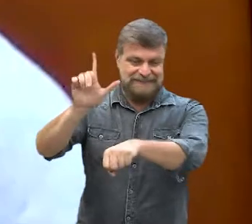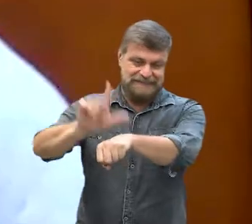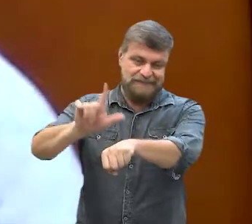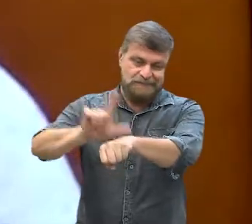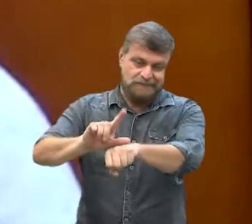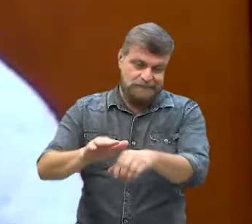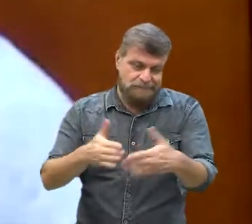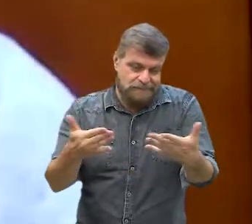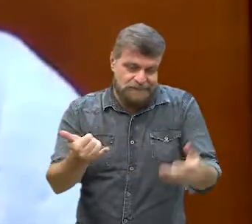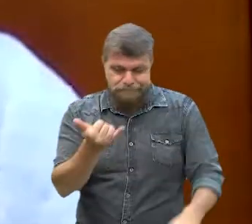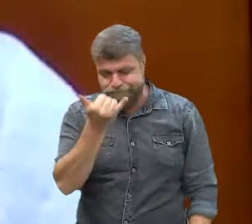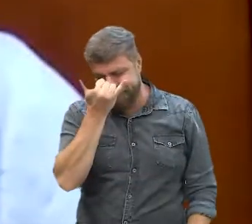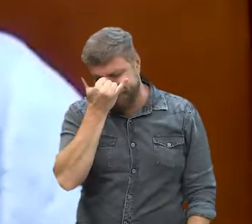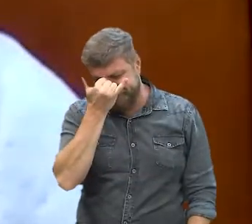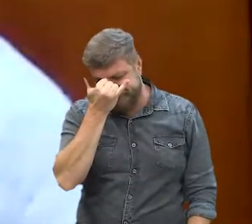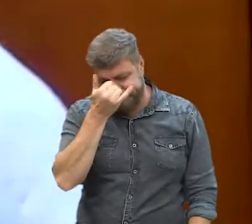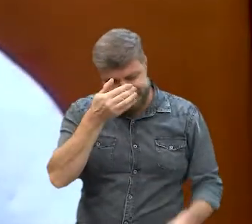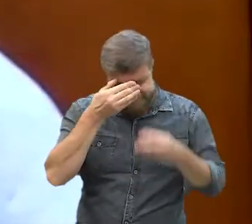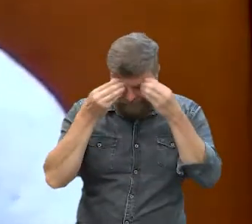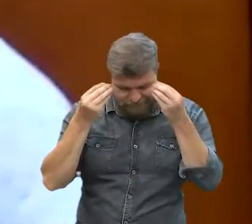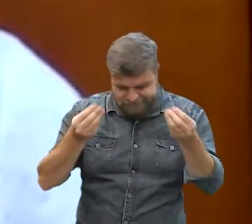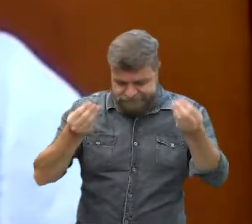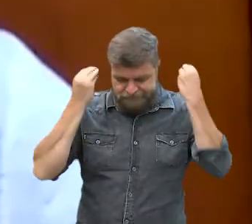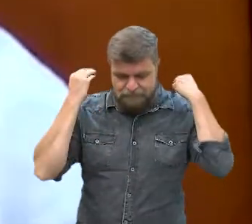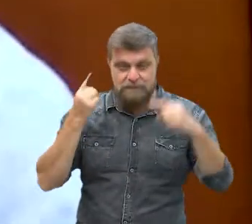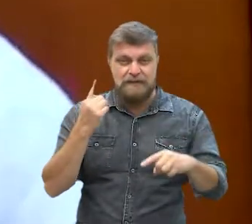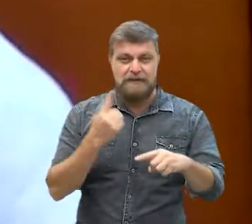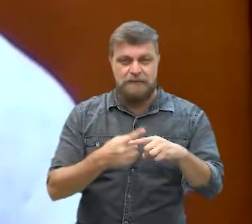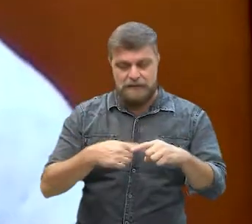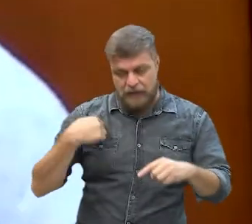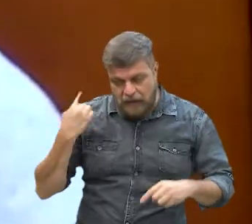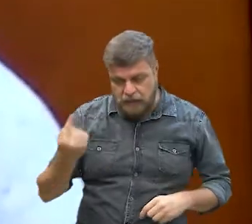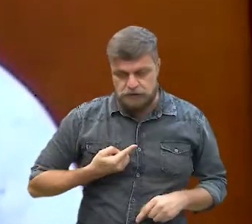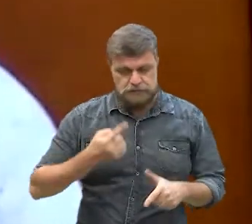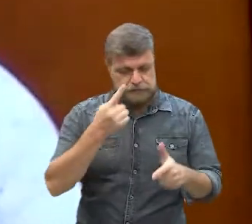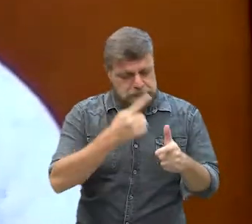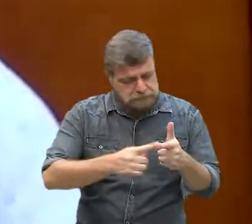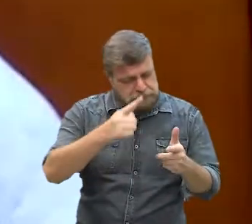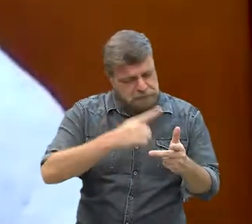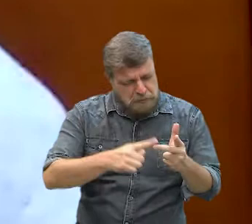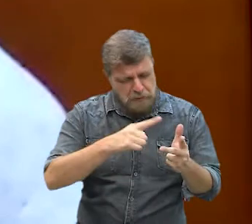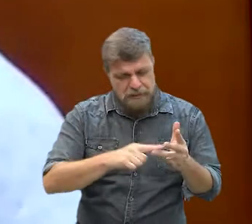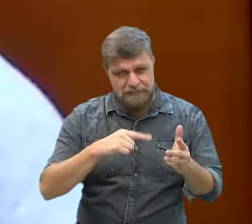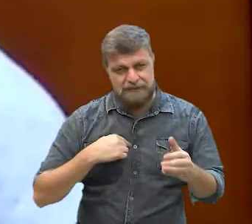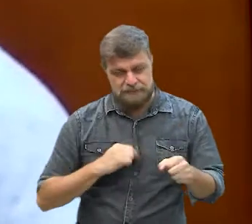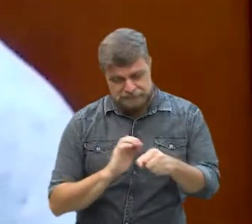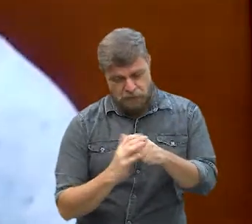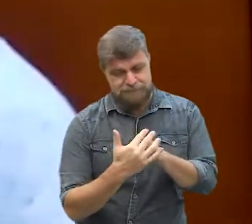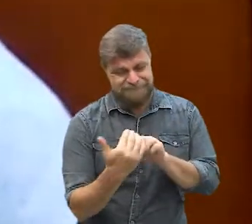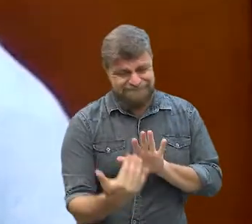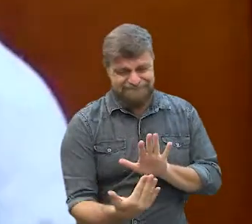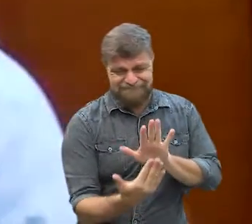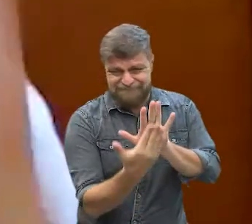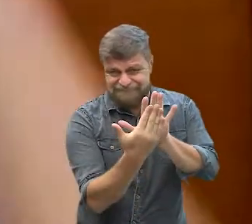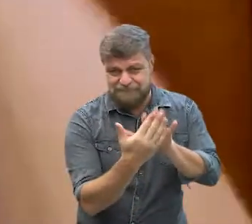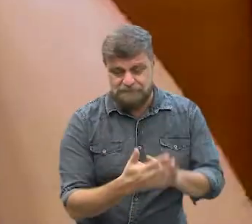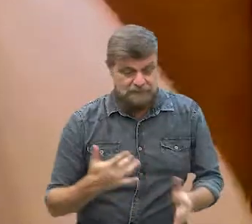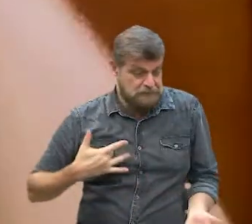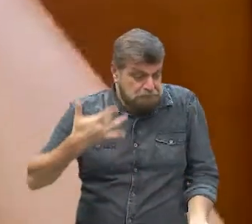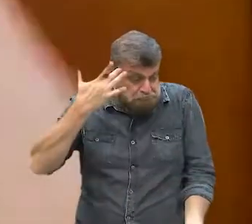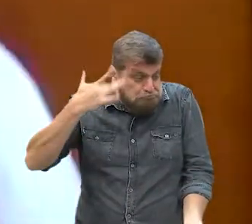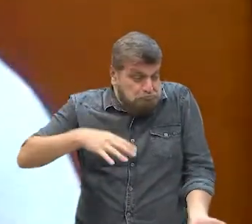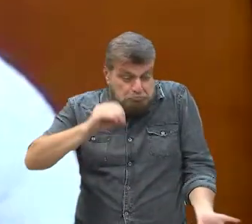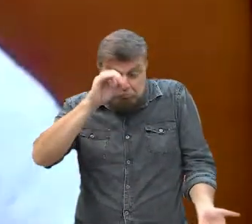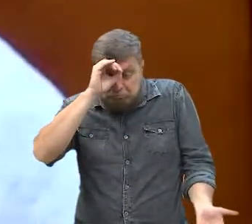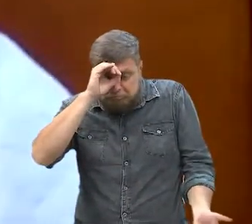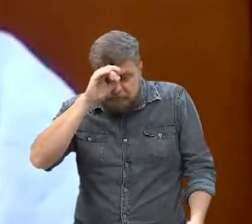terceira unidade. E isso foi deixado de lado justamente para a gente superar esse problemão que a gente enfrentou e que ninguém conseguiria prever,